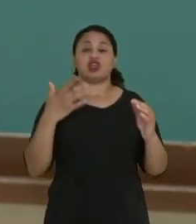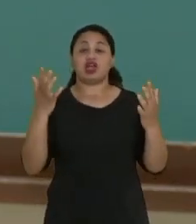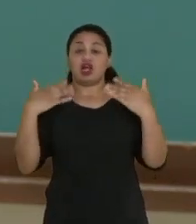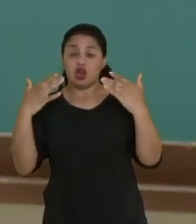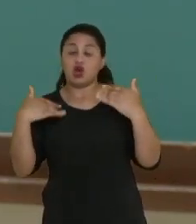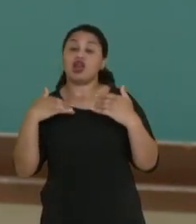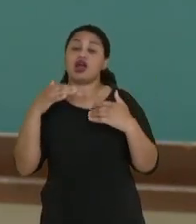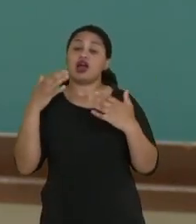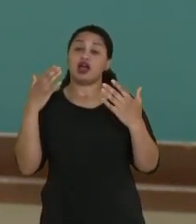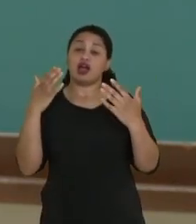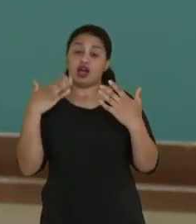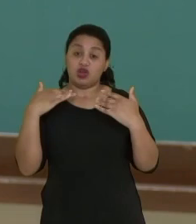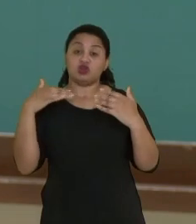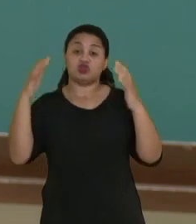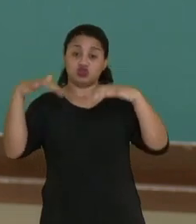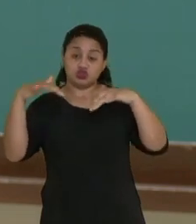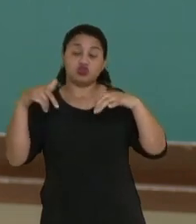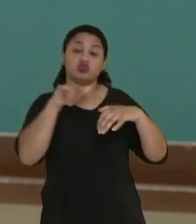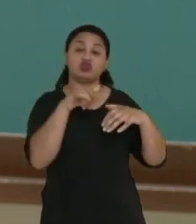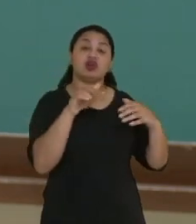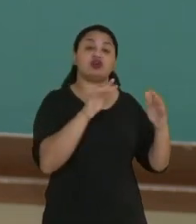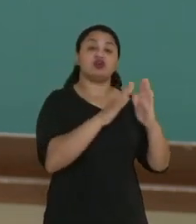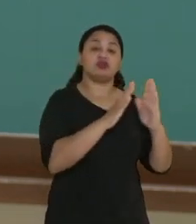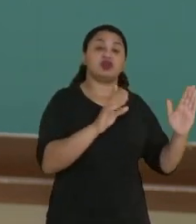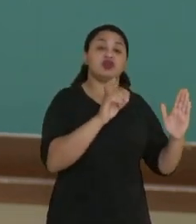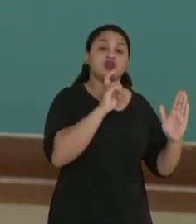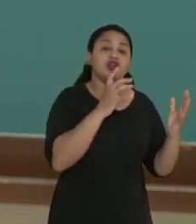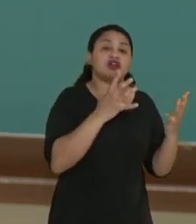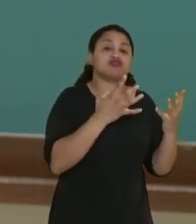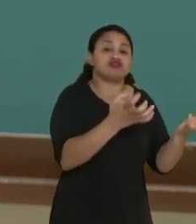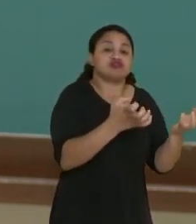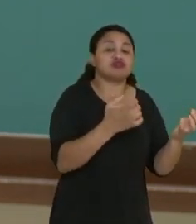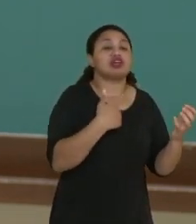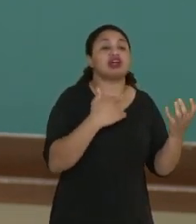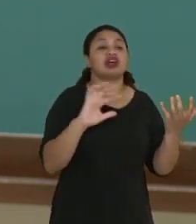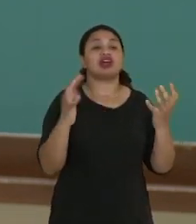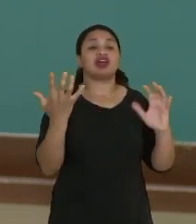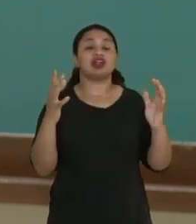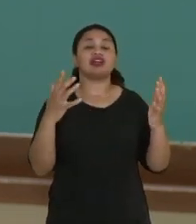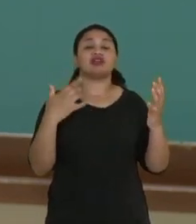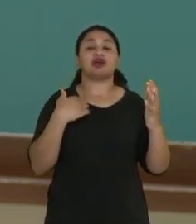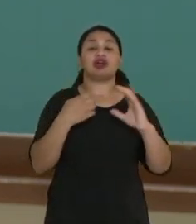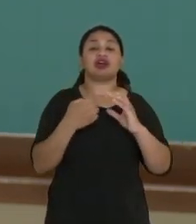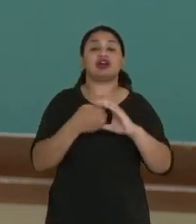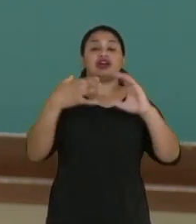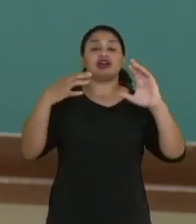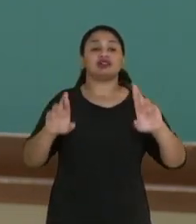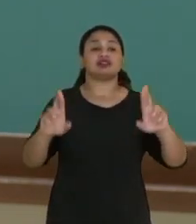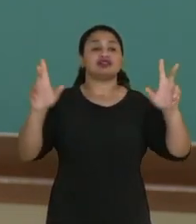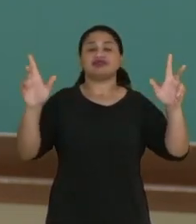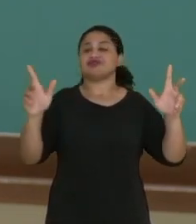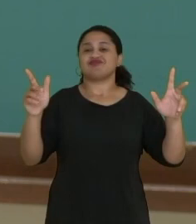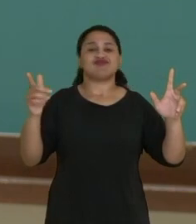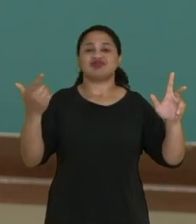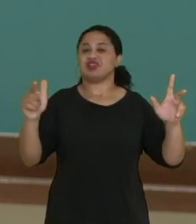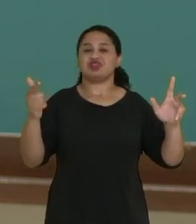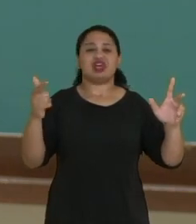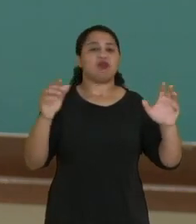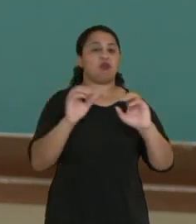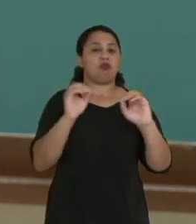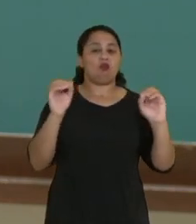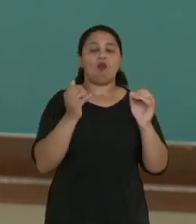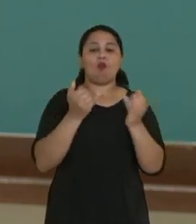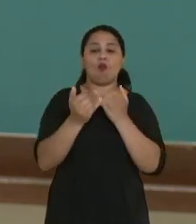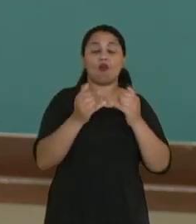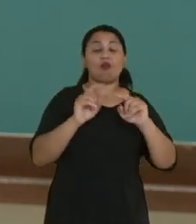e chuvoso e o inverno é seco. São climas com características diferentes. Não há semelhanças e